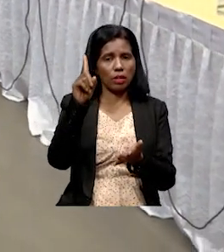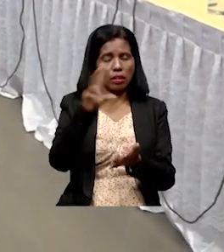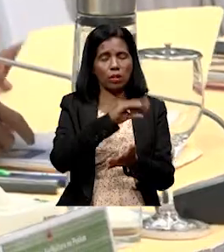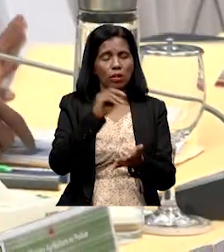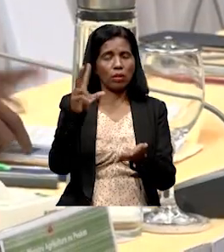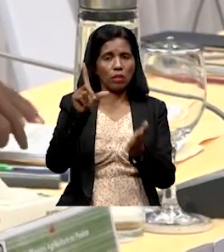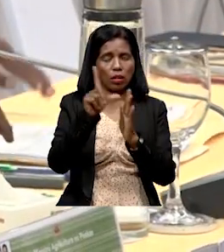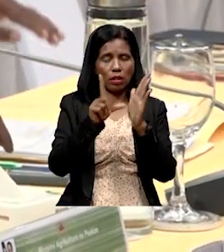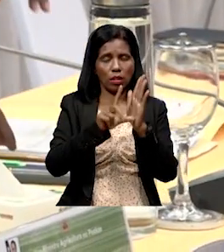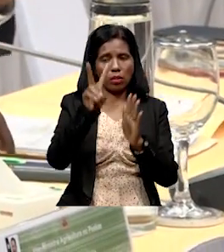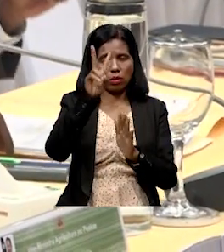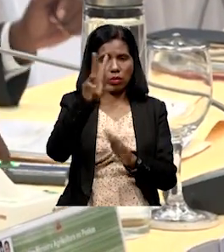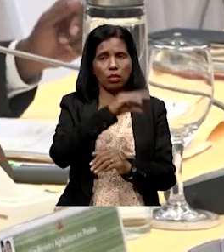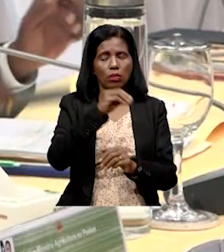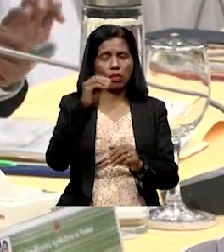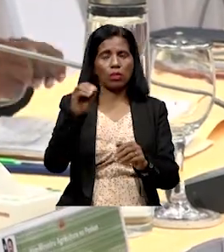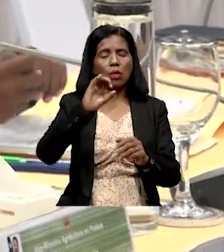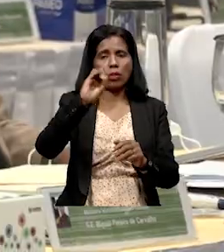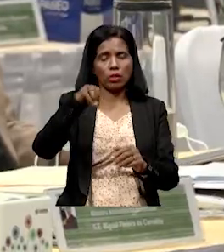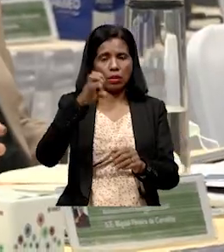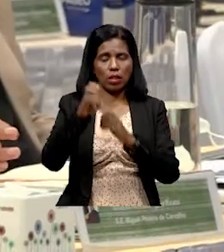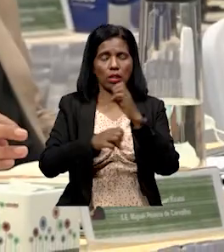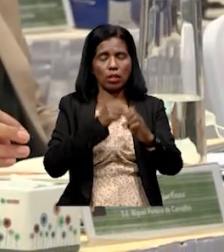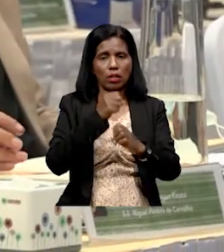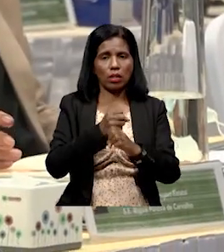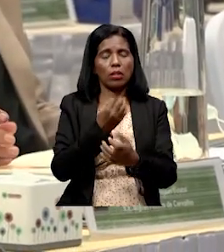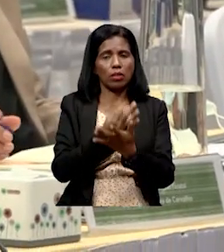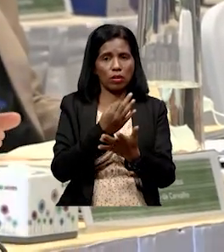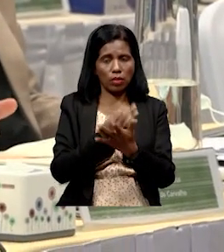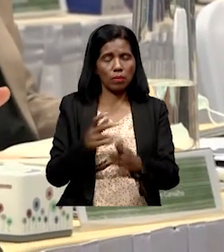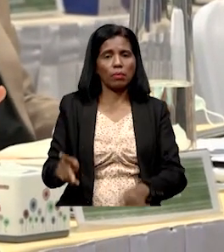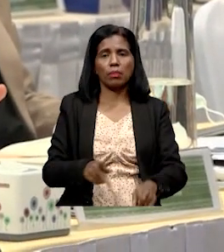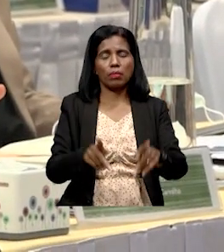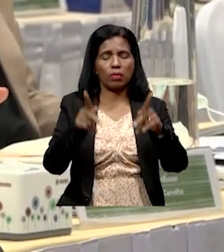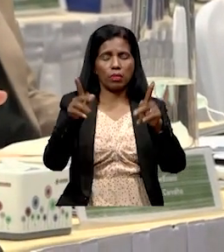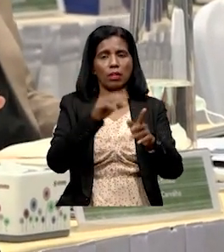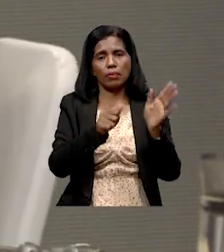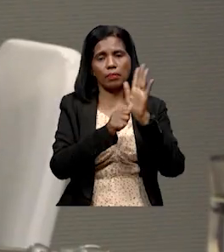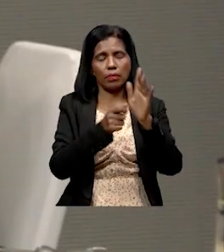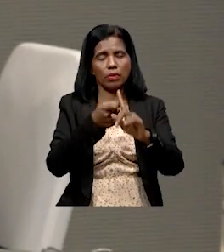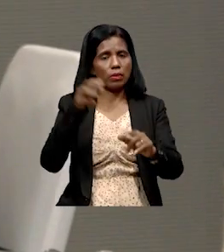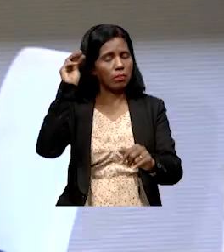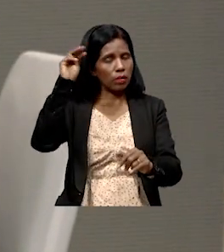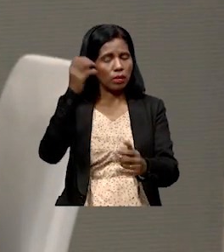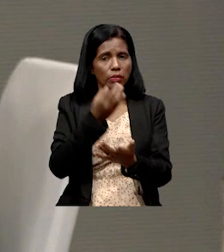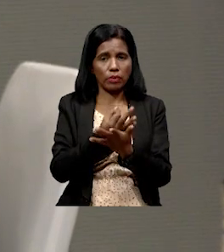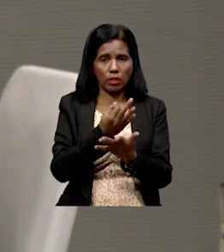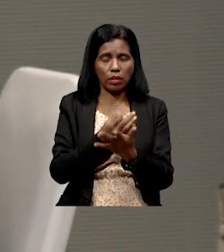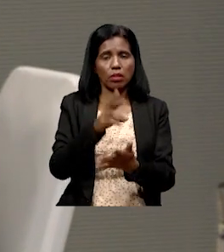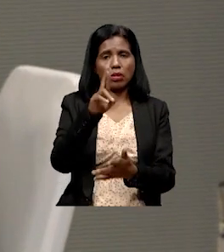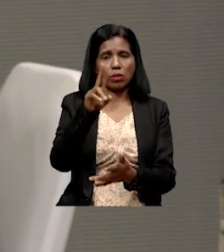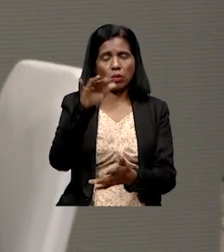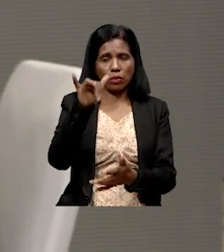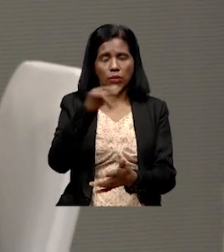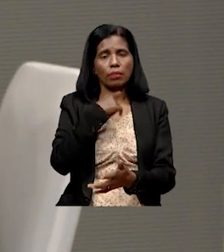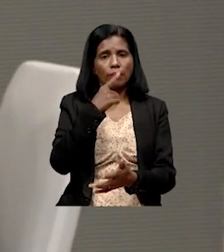lei enquadramento orçamento geral estado no gestão financeira pública nian nebe apresenta o si ministro finanças Rui Augusto Gomes projeto